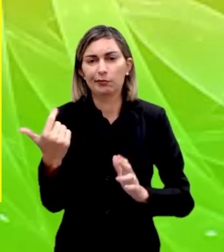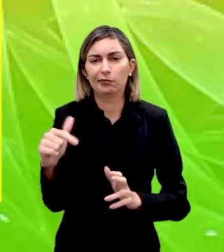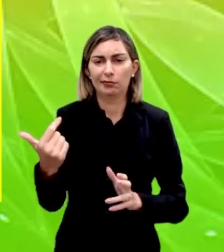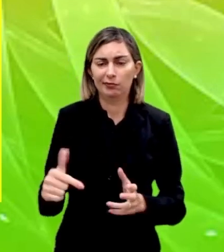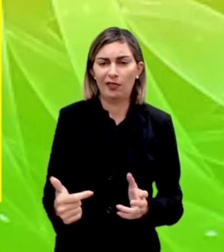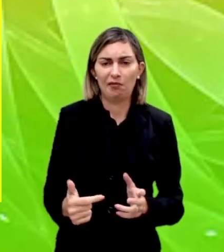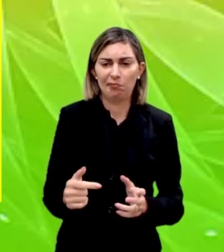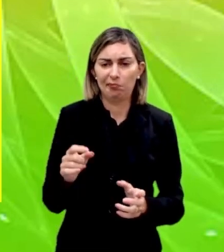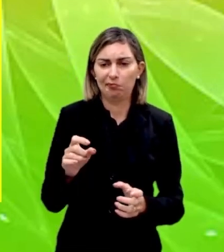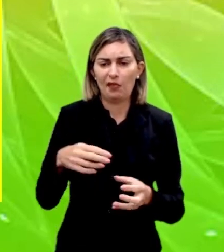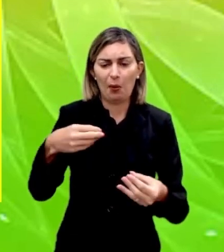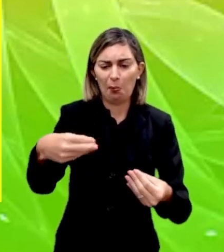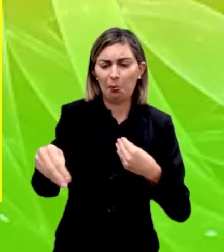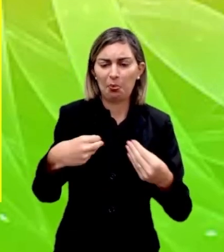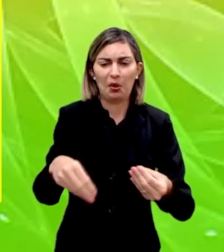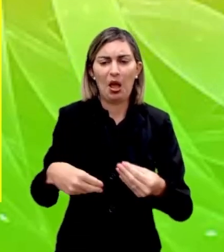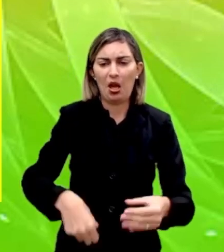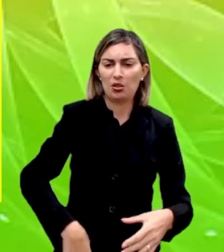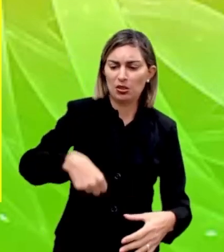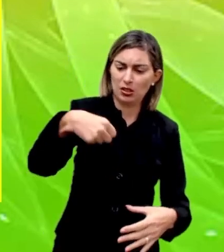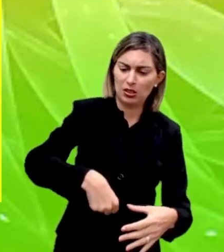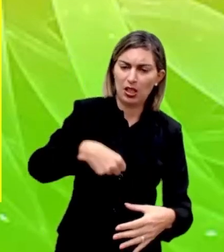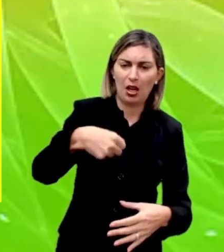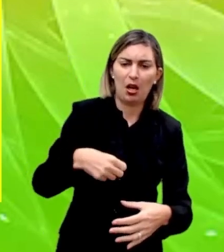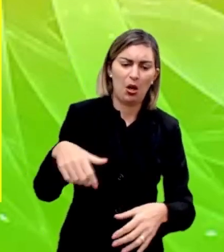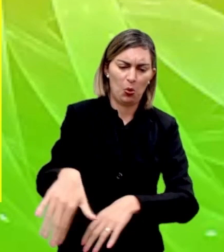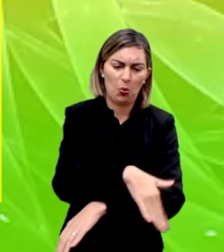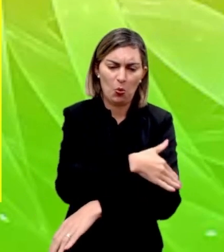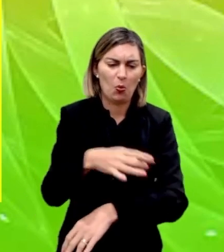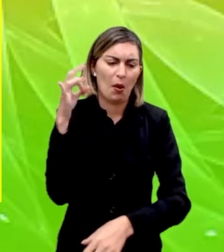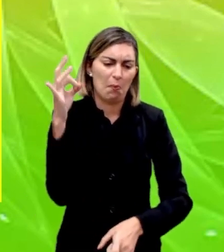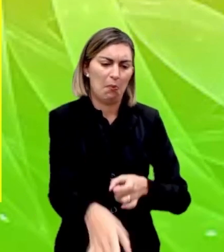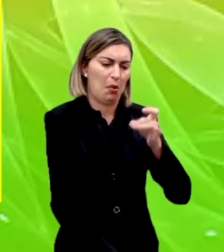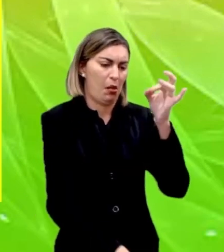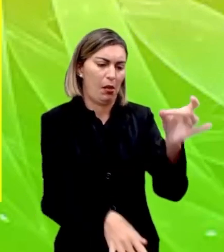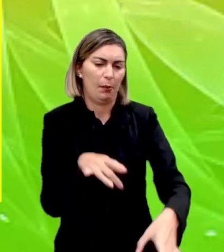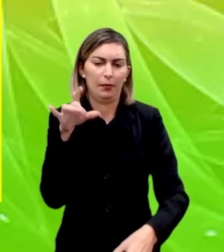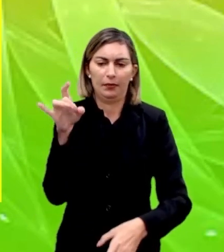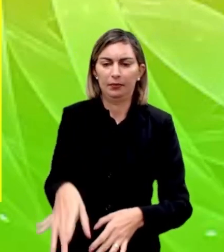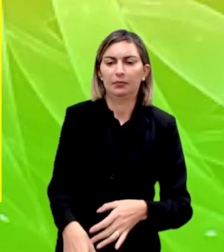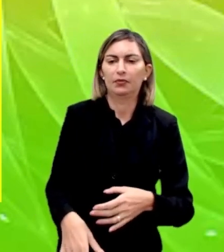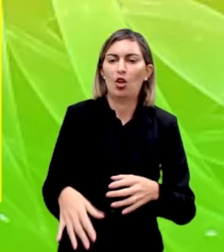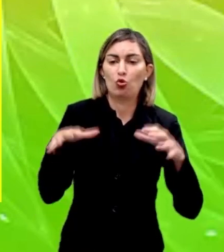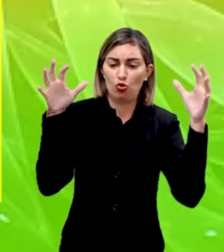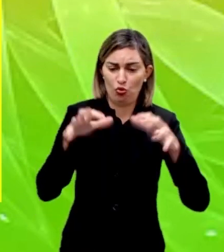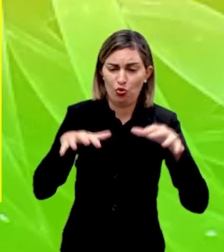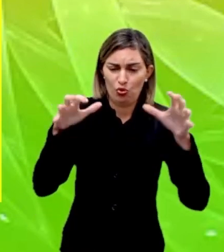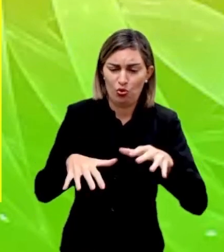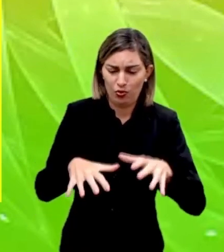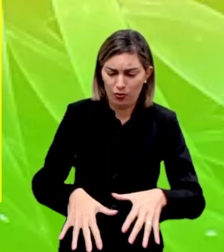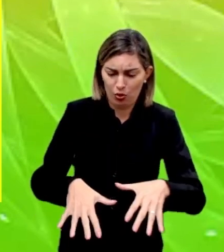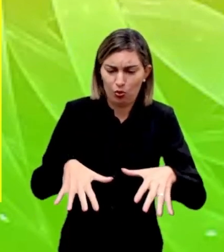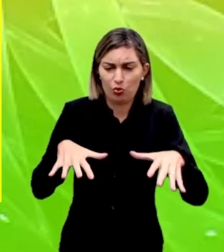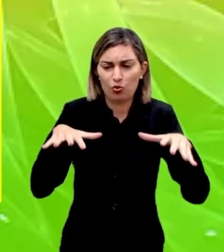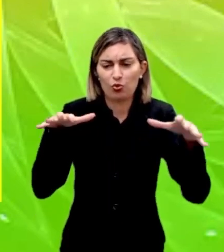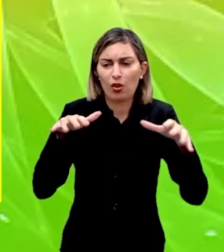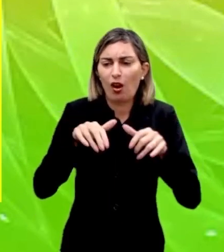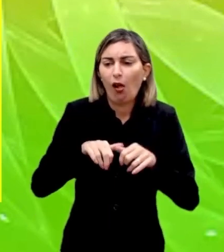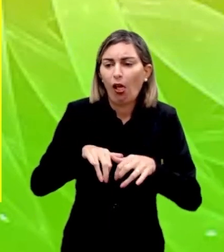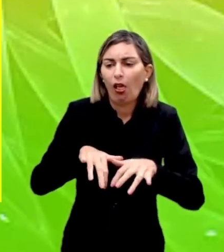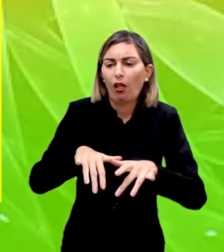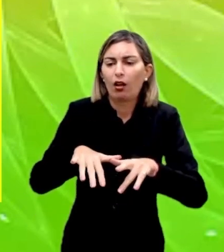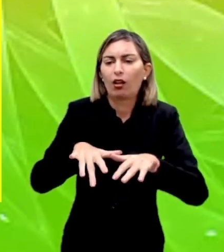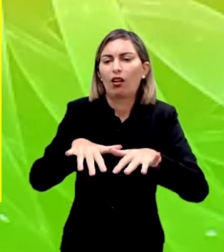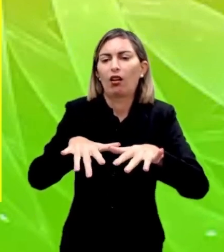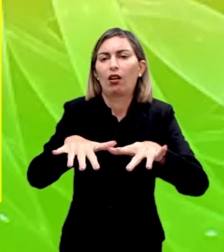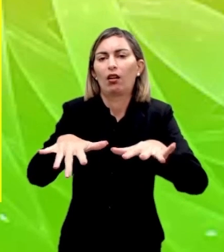coloca plásticos, saco de plásticos nas ruas, e isso com a chuva, com o tempo, eles se deslocam e